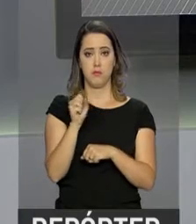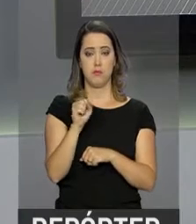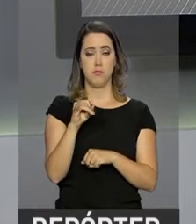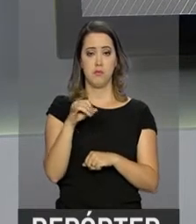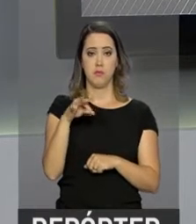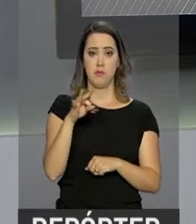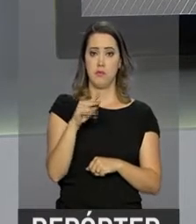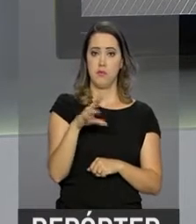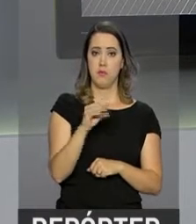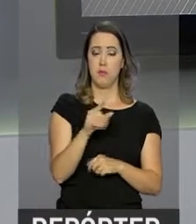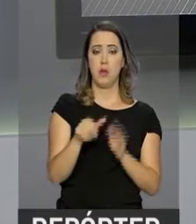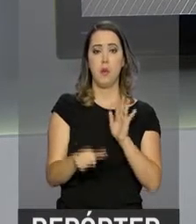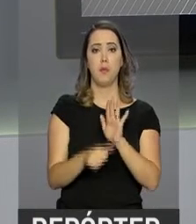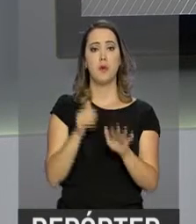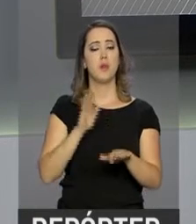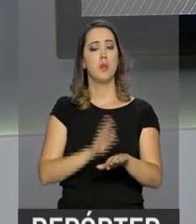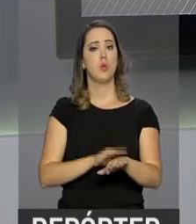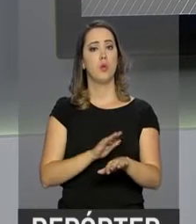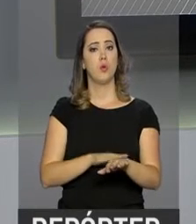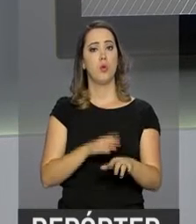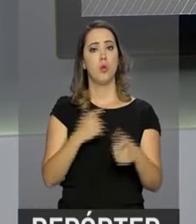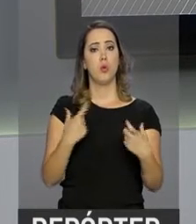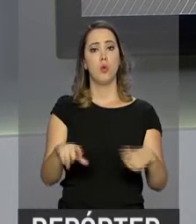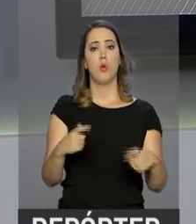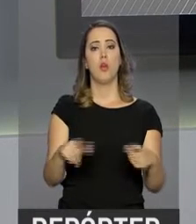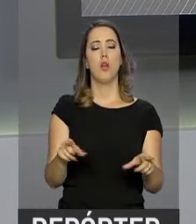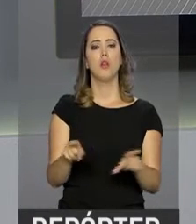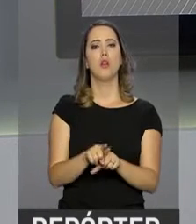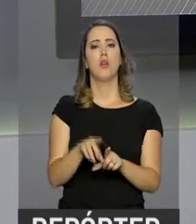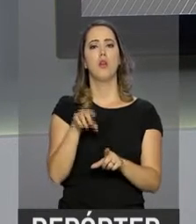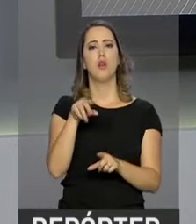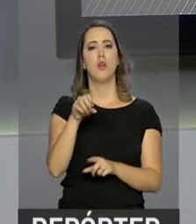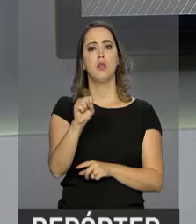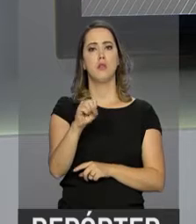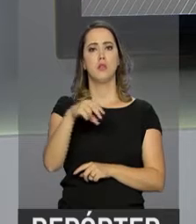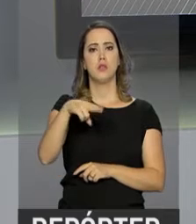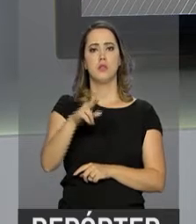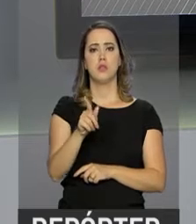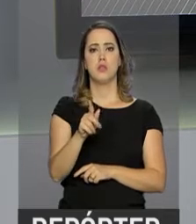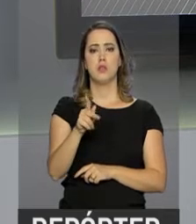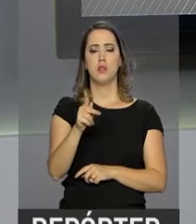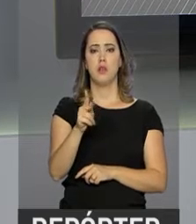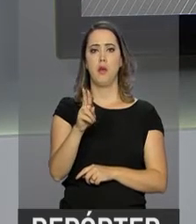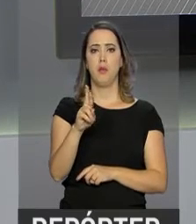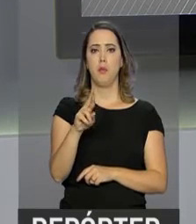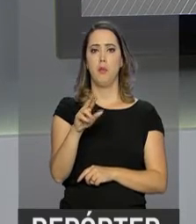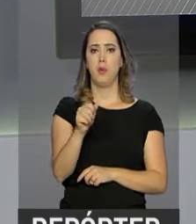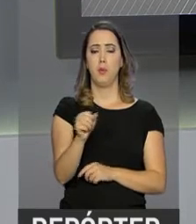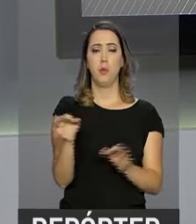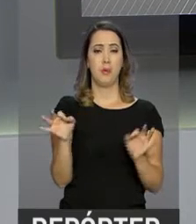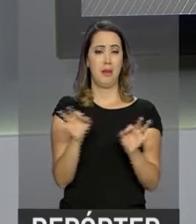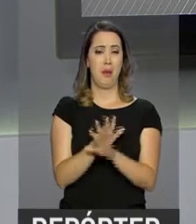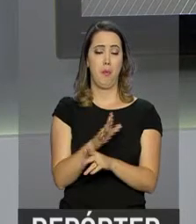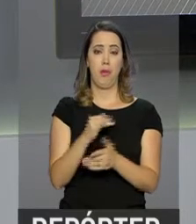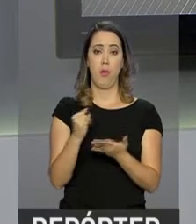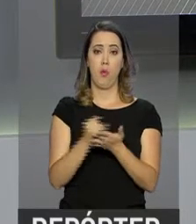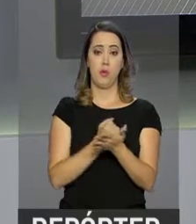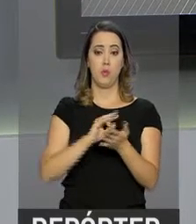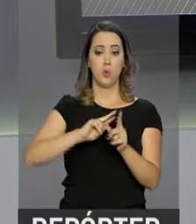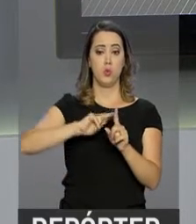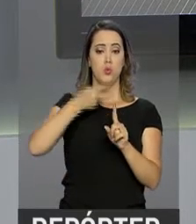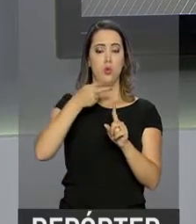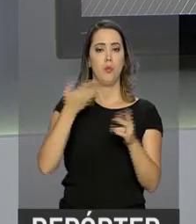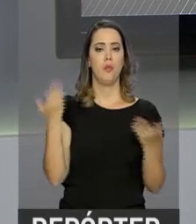primeira parada, Singapura, o chanceler realizou reuniões de trabalho e assinou um acordo para eliminar a dupla tributação em relação